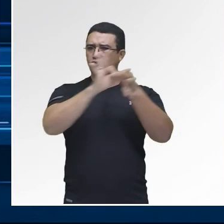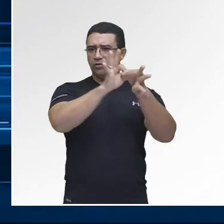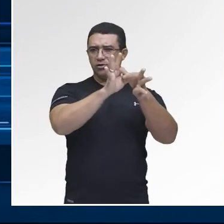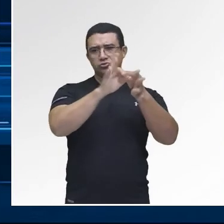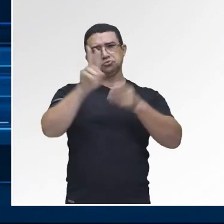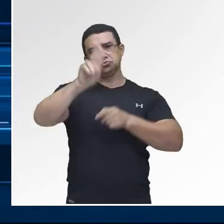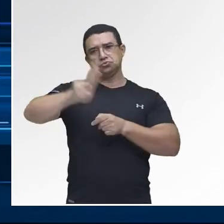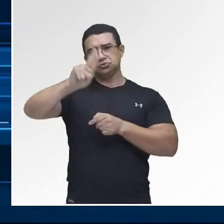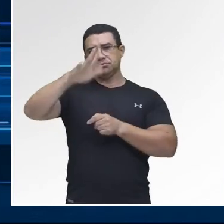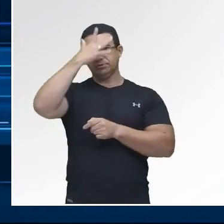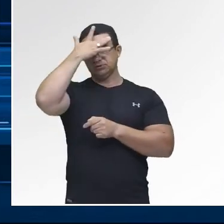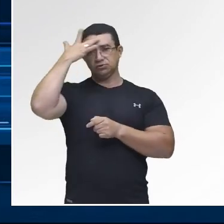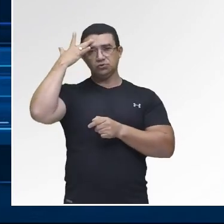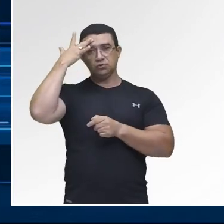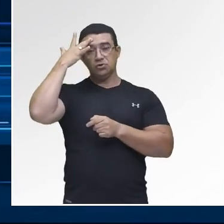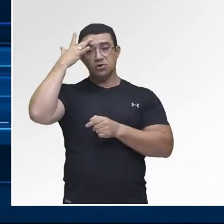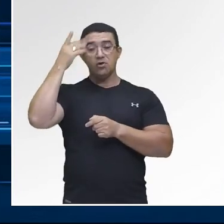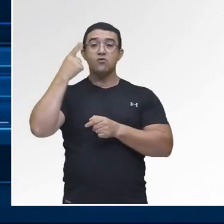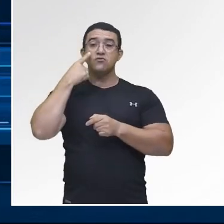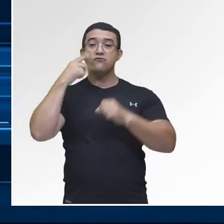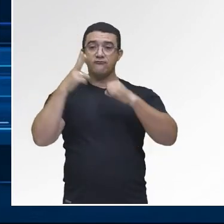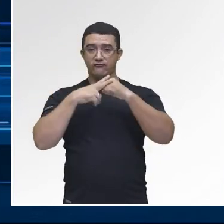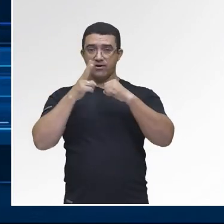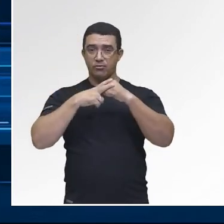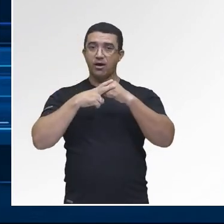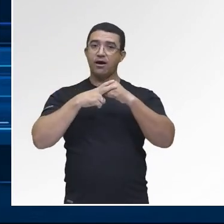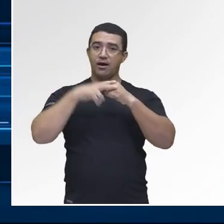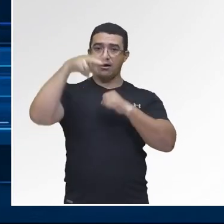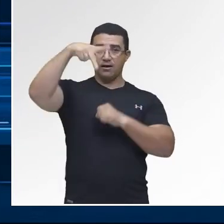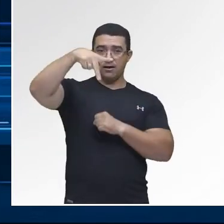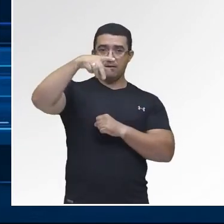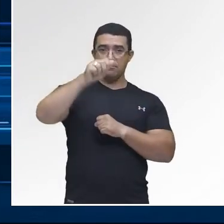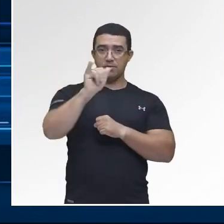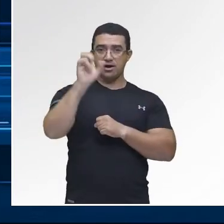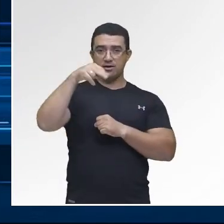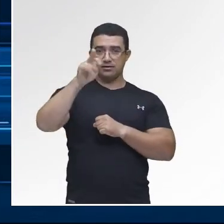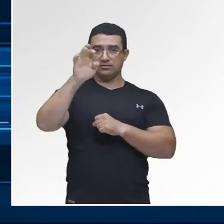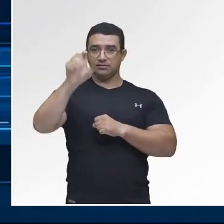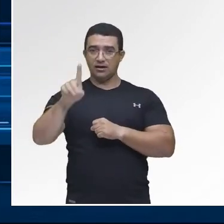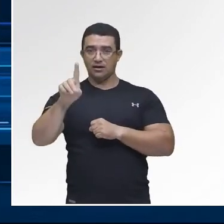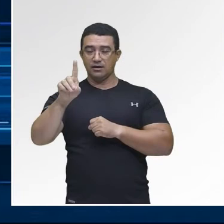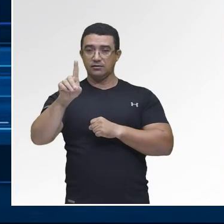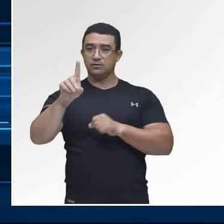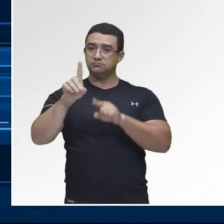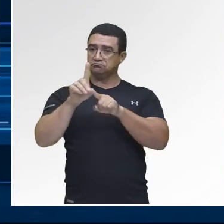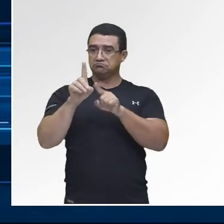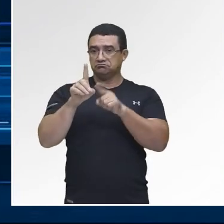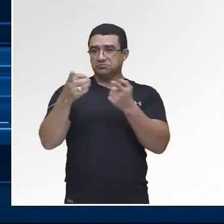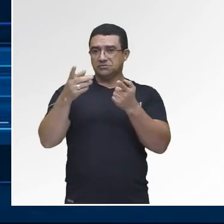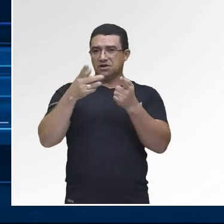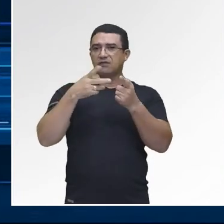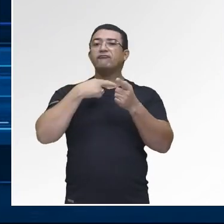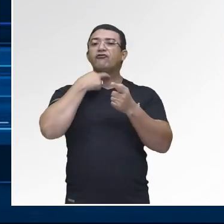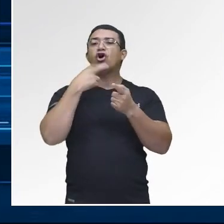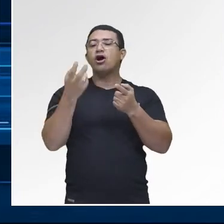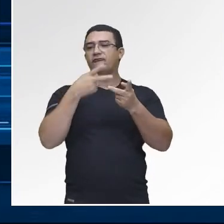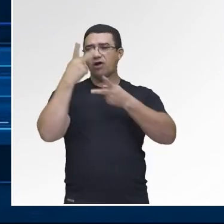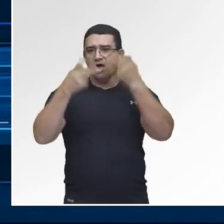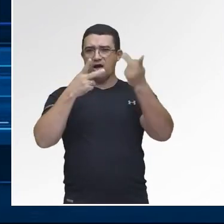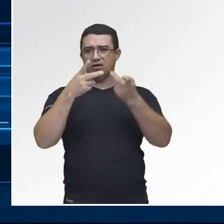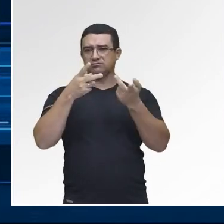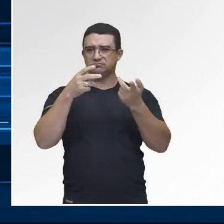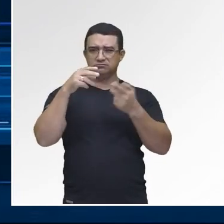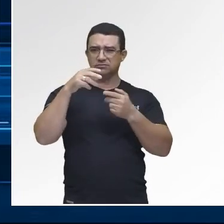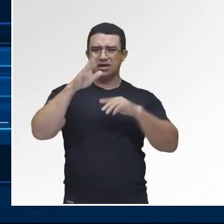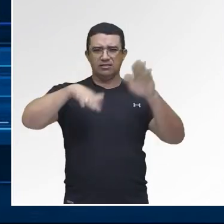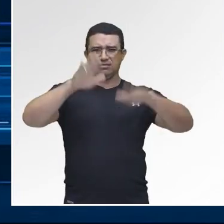verbo painted, né, levemente aparecendo a pronúncia do D, ou então painted, painted.